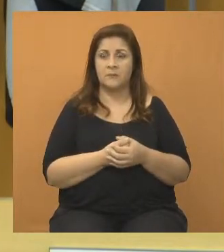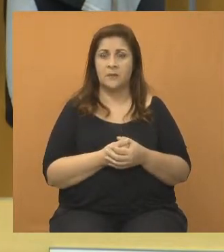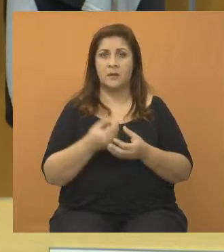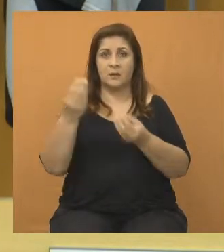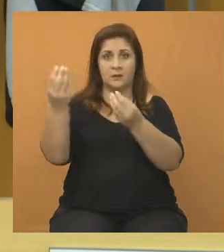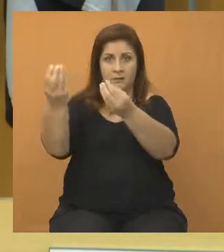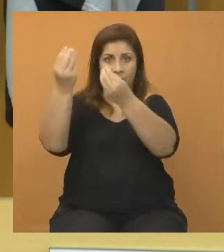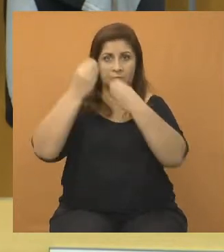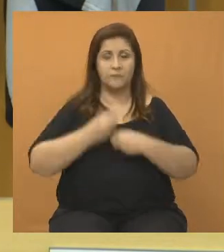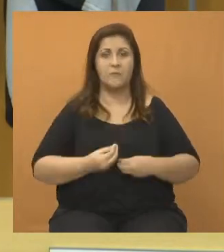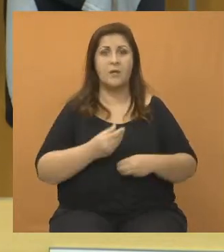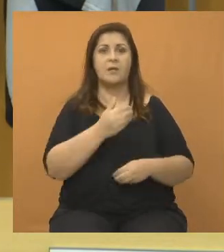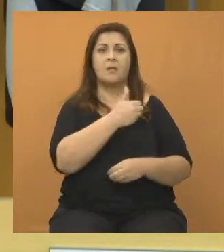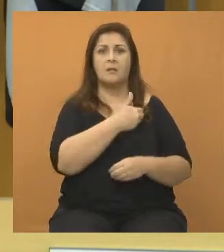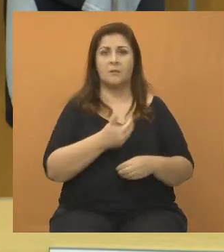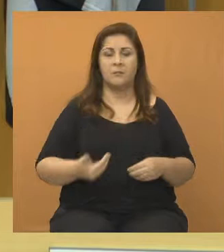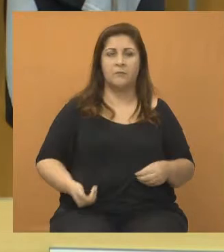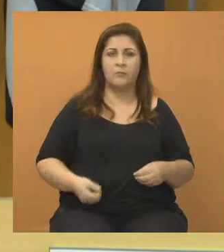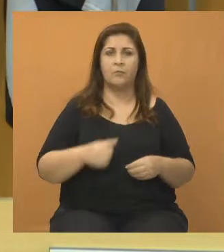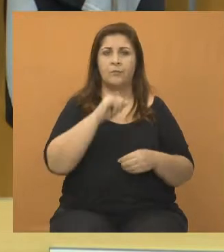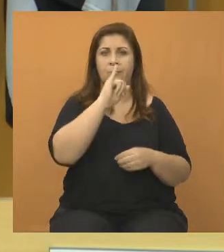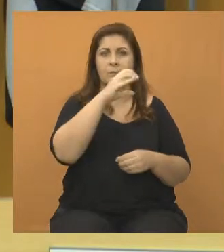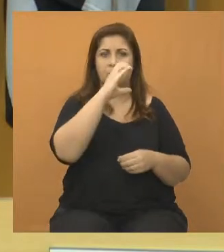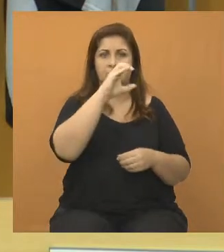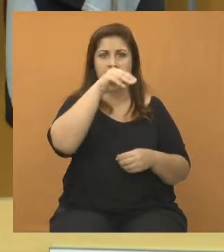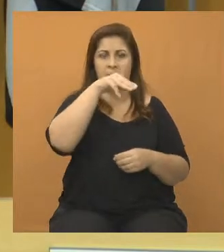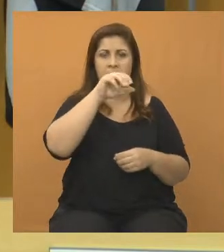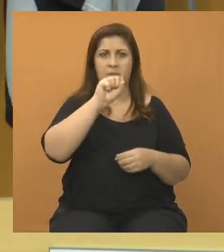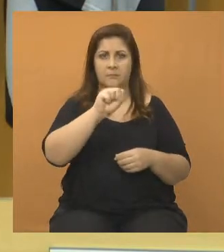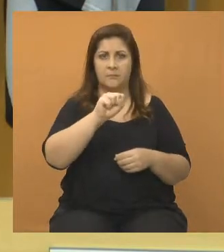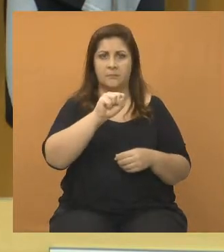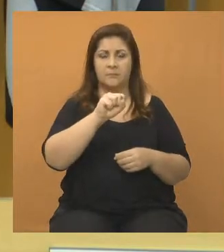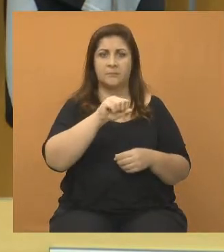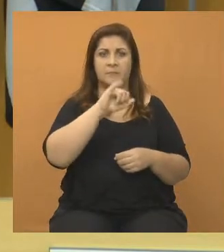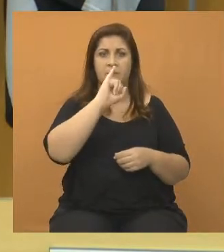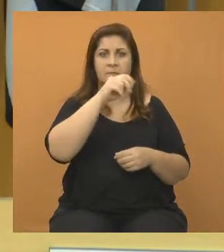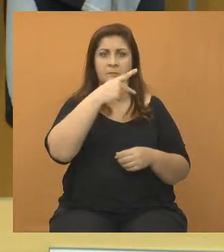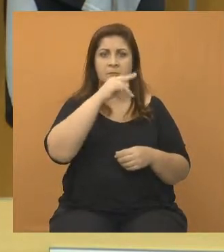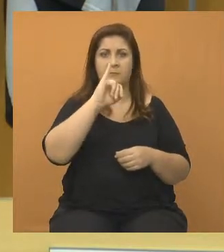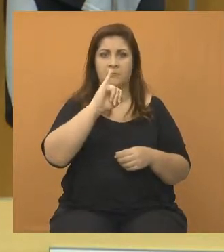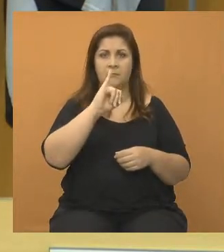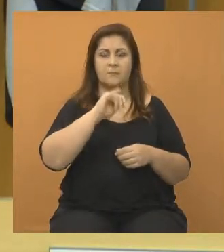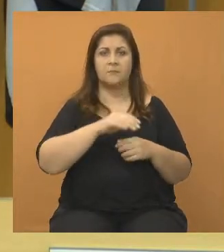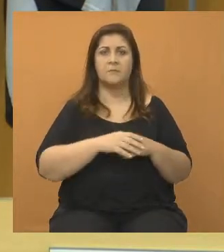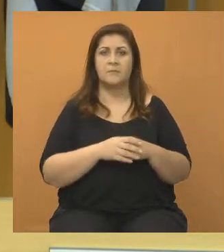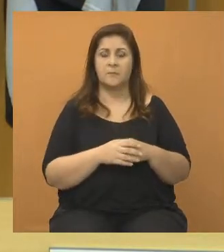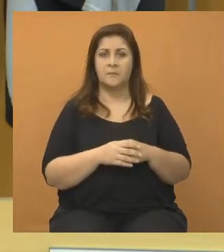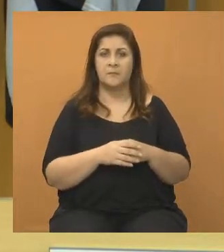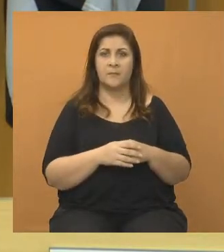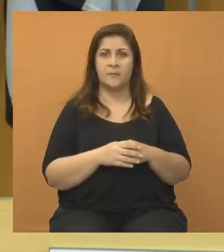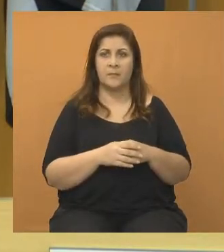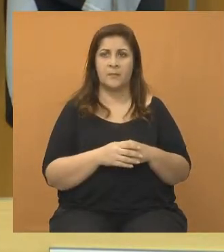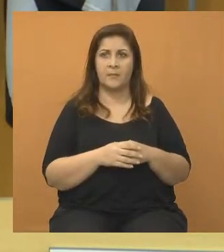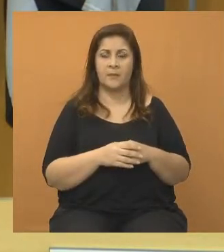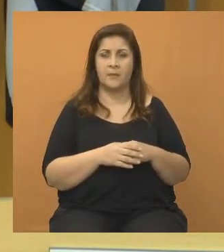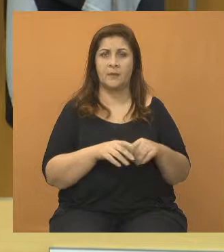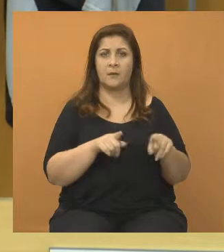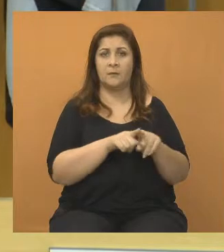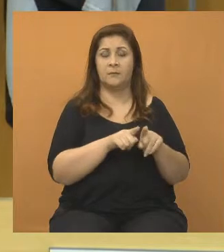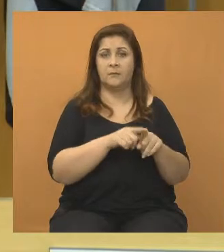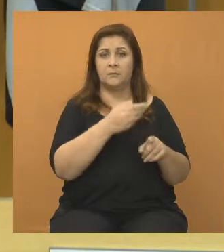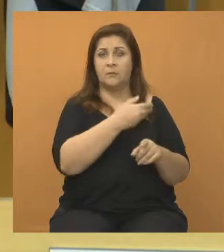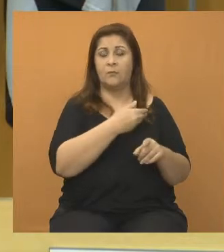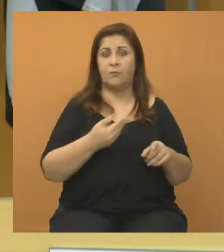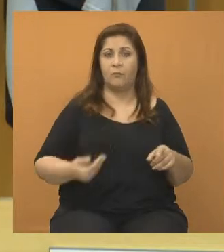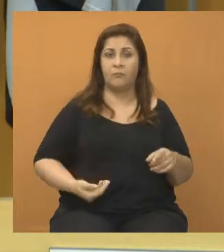você, né, o ICMS, o IPI federal, a contrapartida federal que é repassada